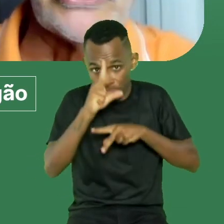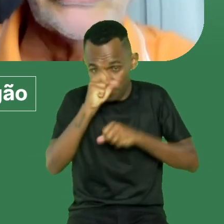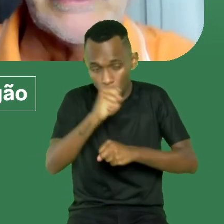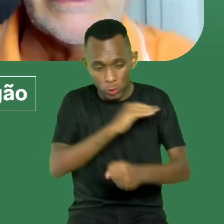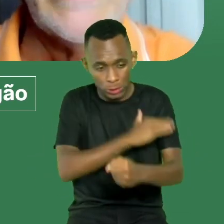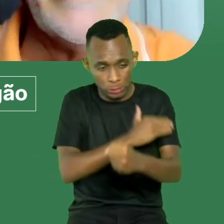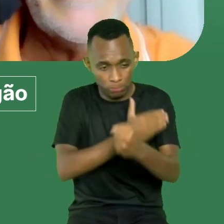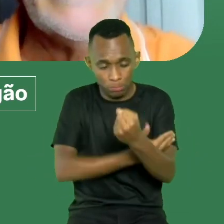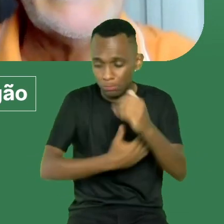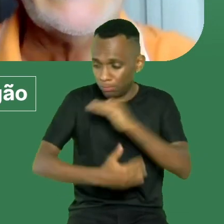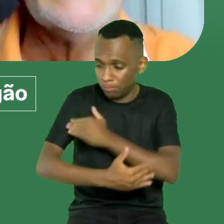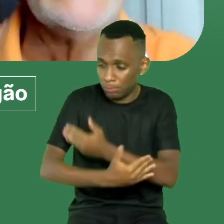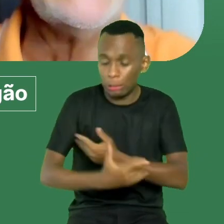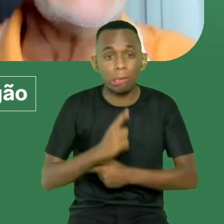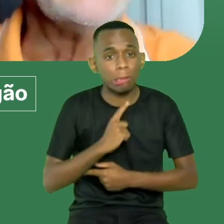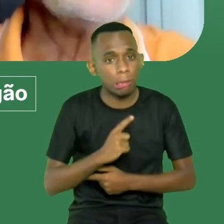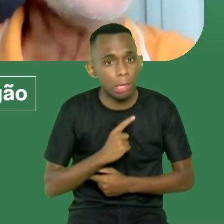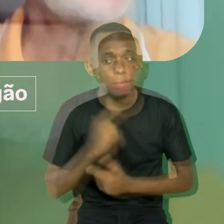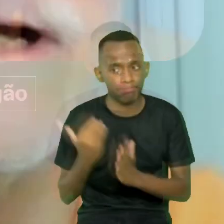ou